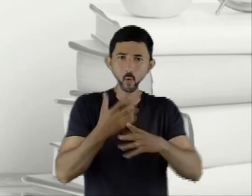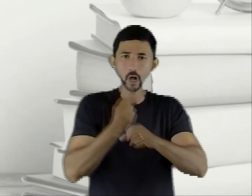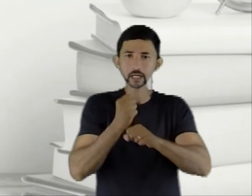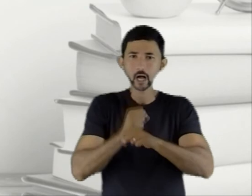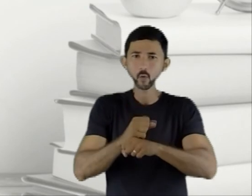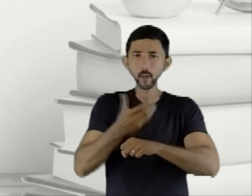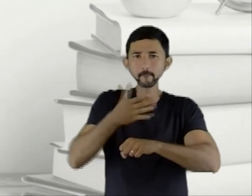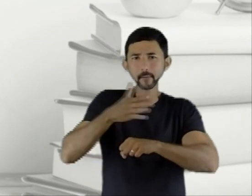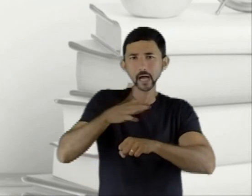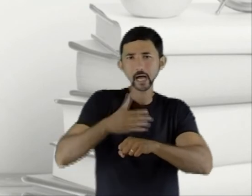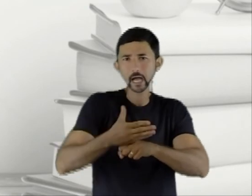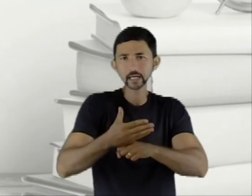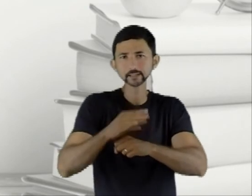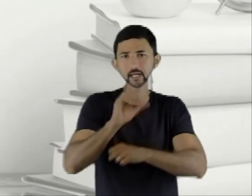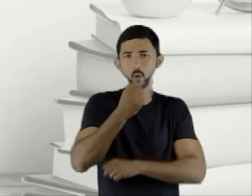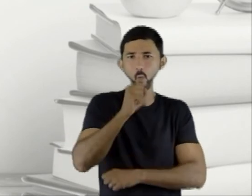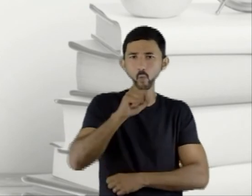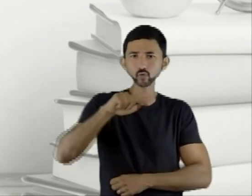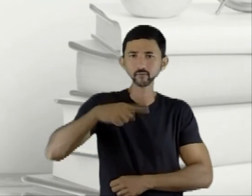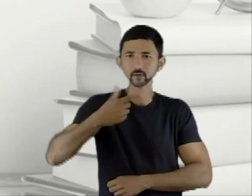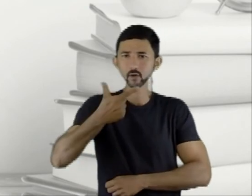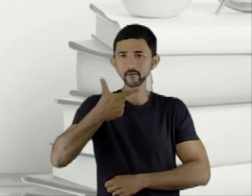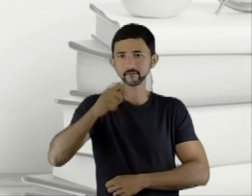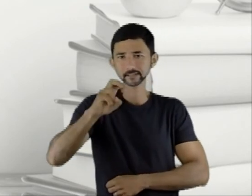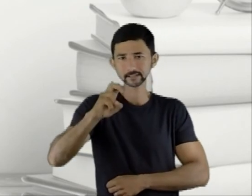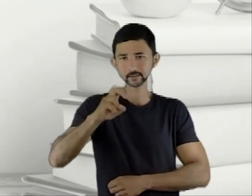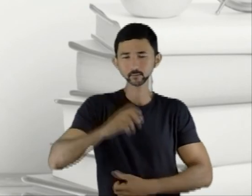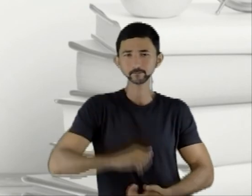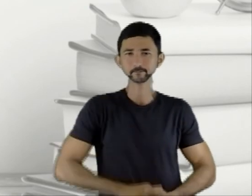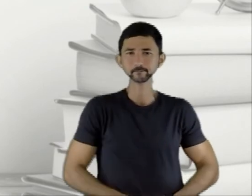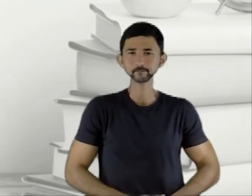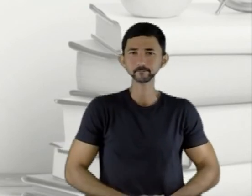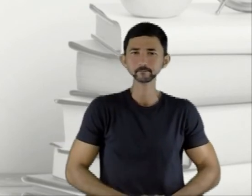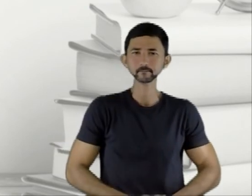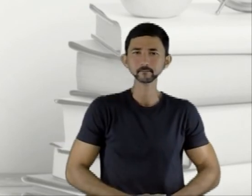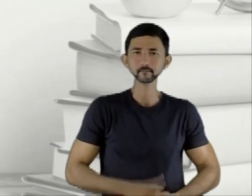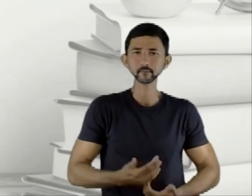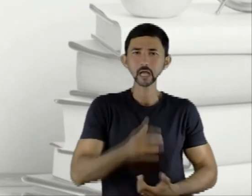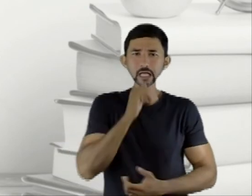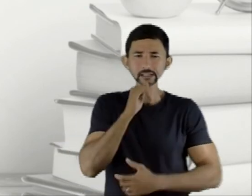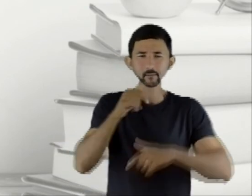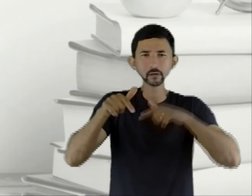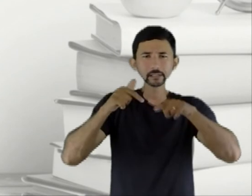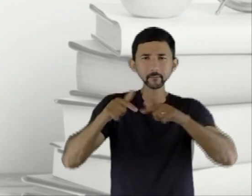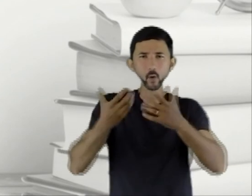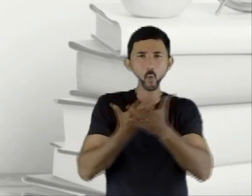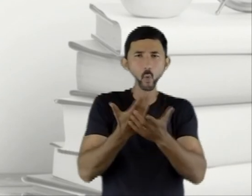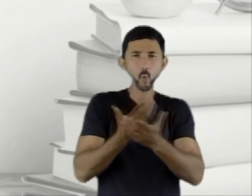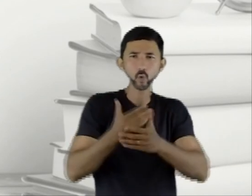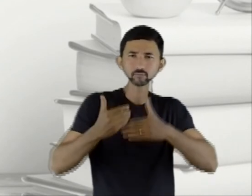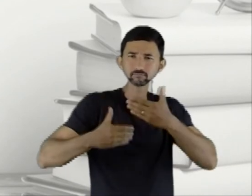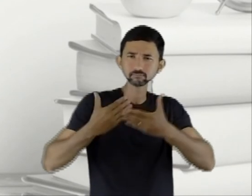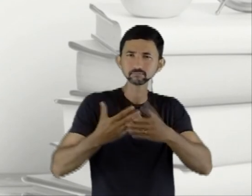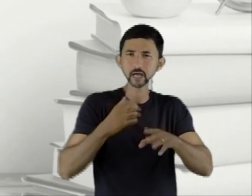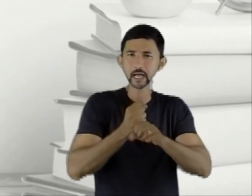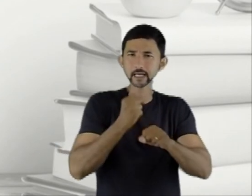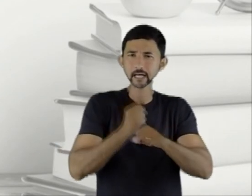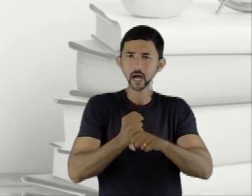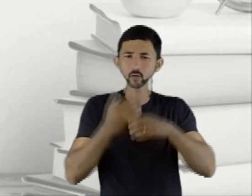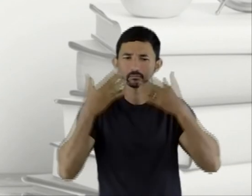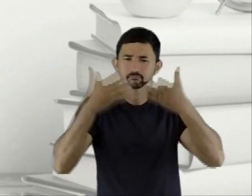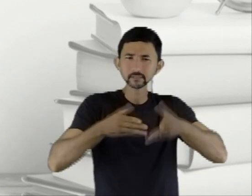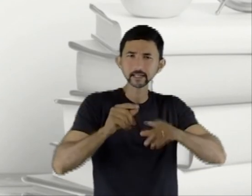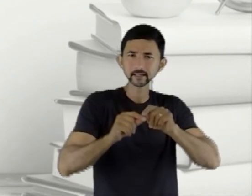é 8,25. Então, a gente trabalhou hoje justamente as medidas de tendência